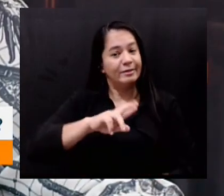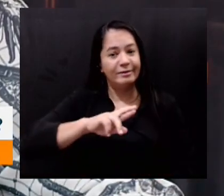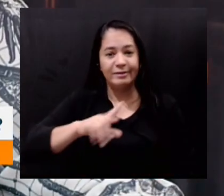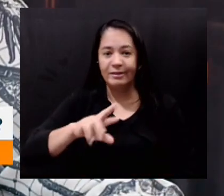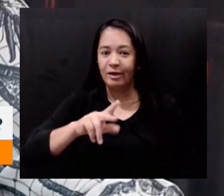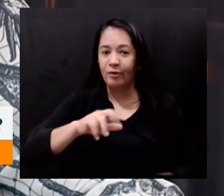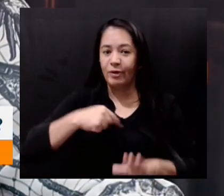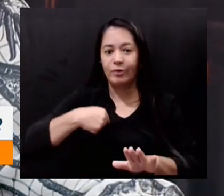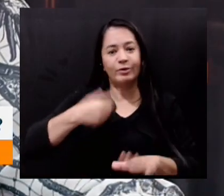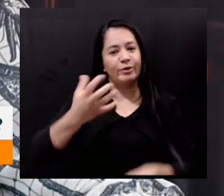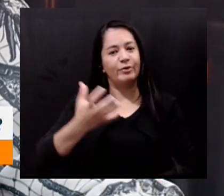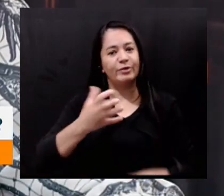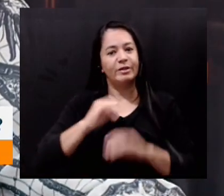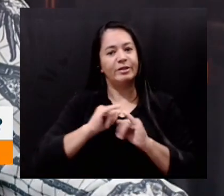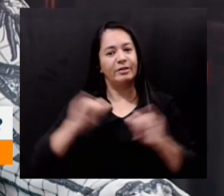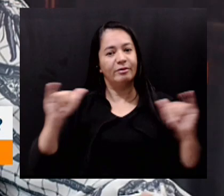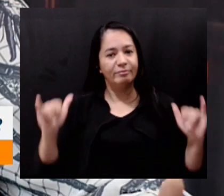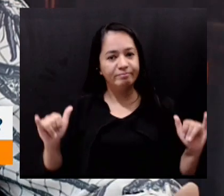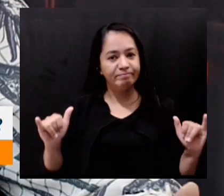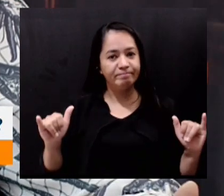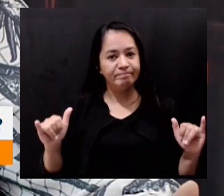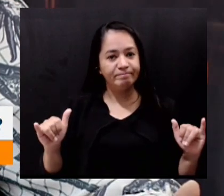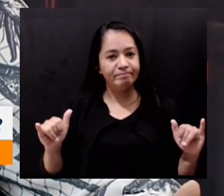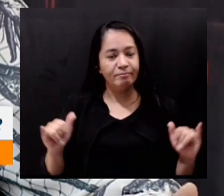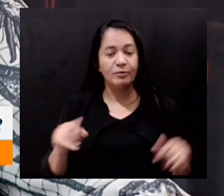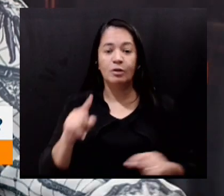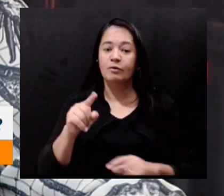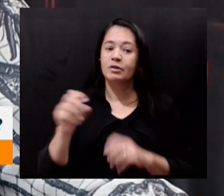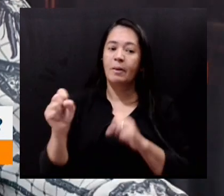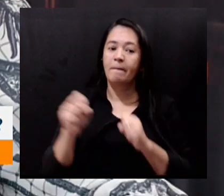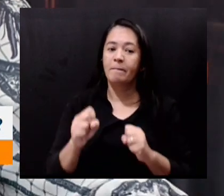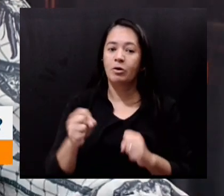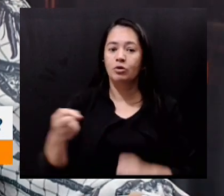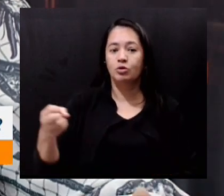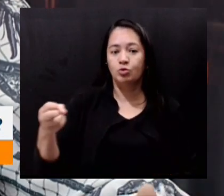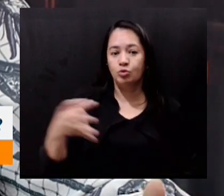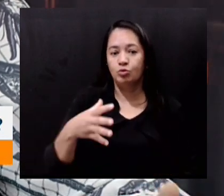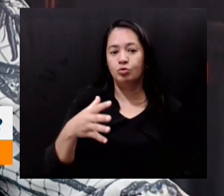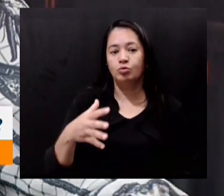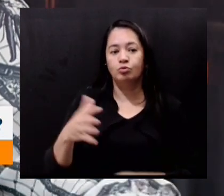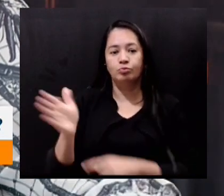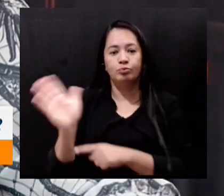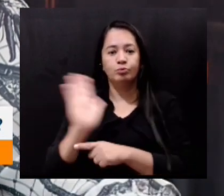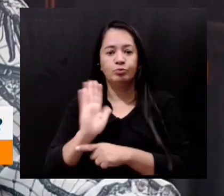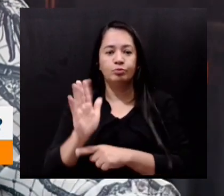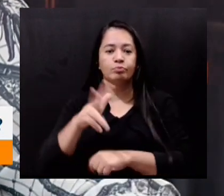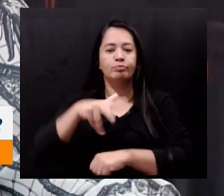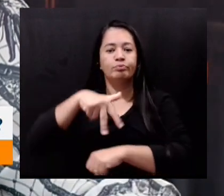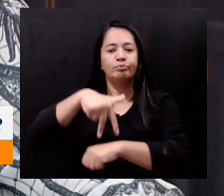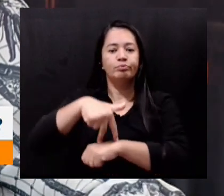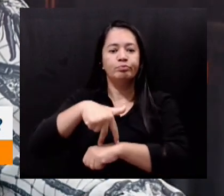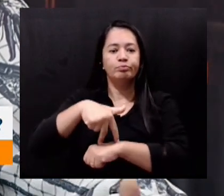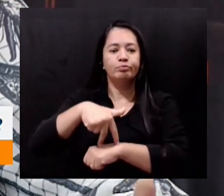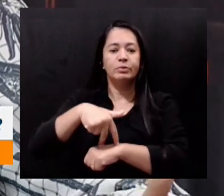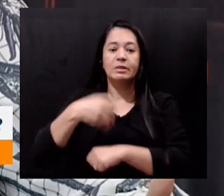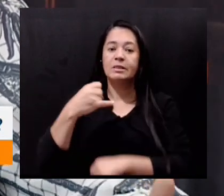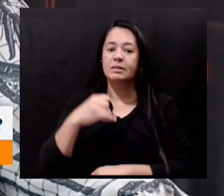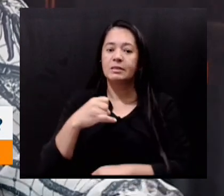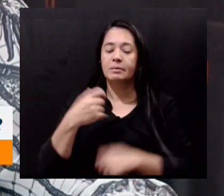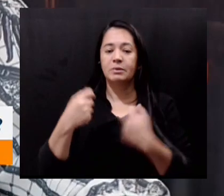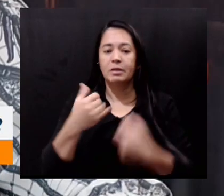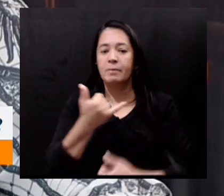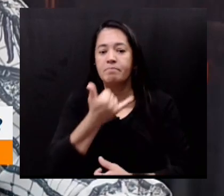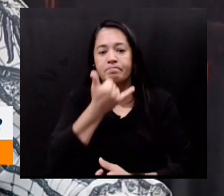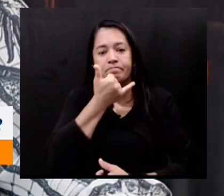ter falado, você pode fazer um novo posicionamento e, se necessário, pedir desculpas mesmo e falar: "Olha,